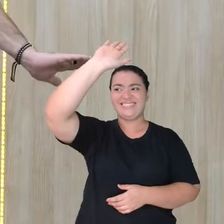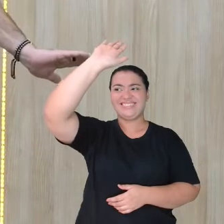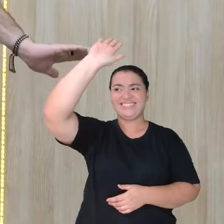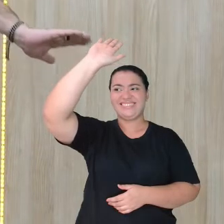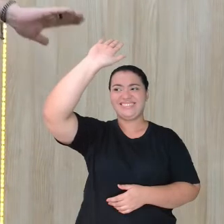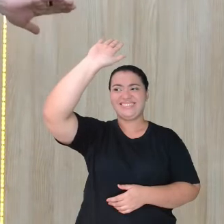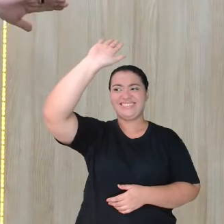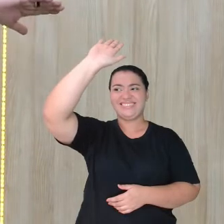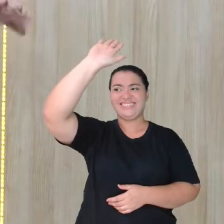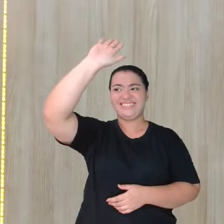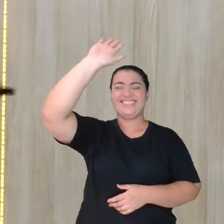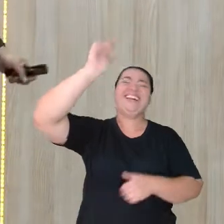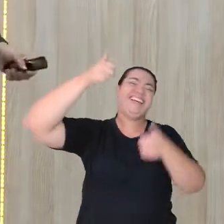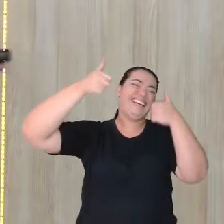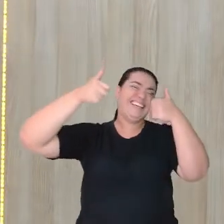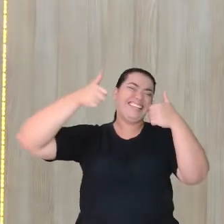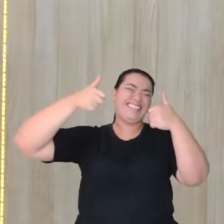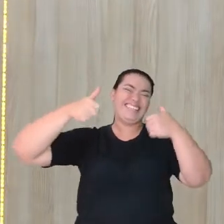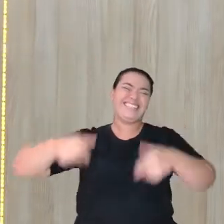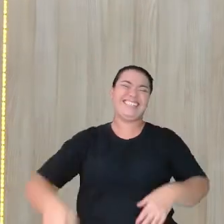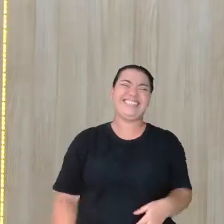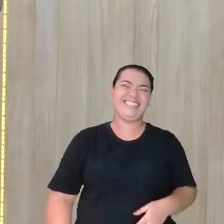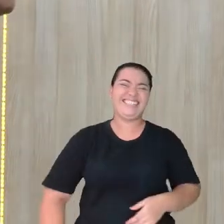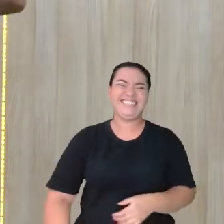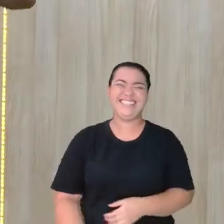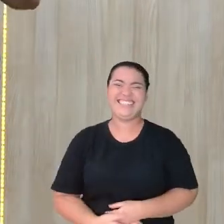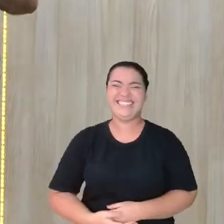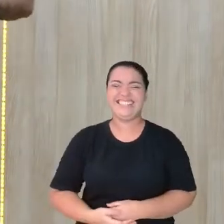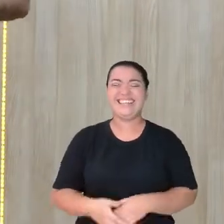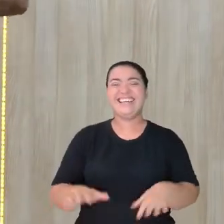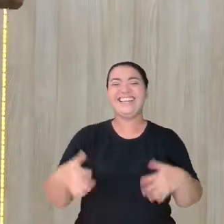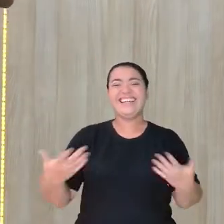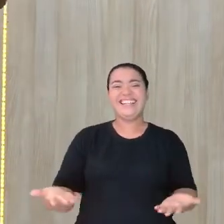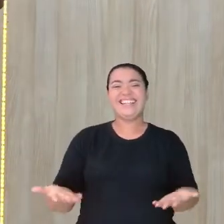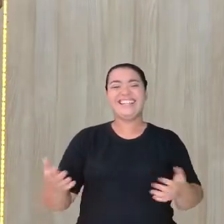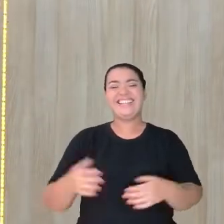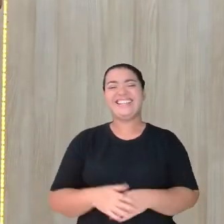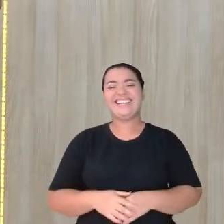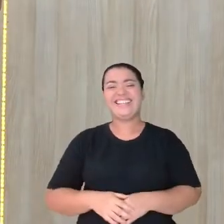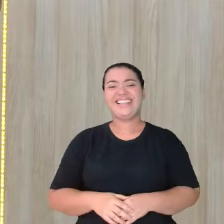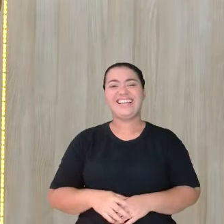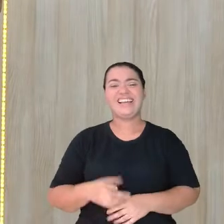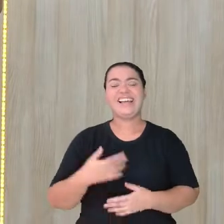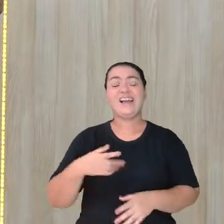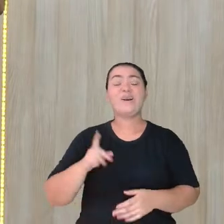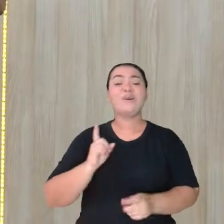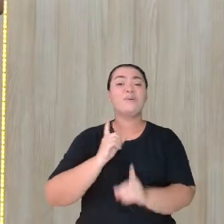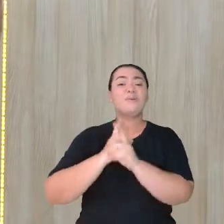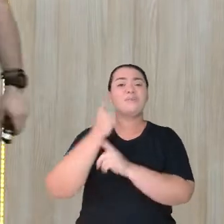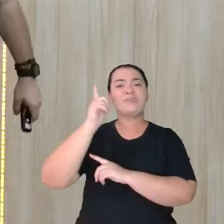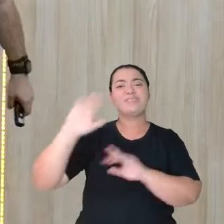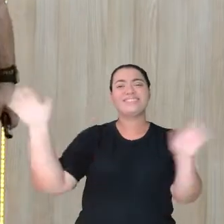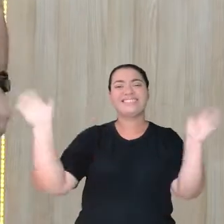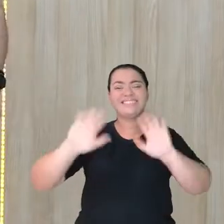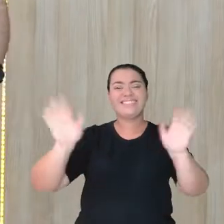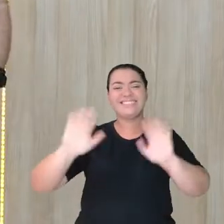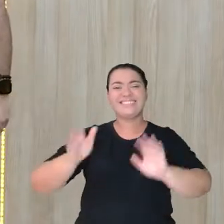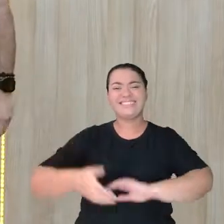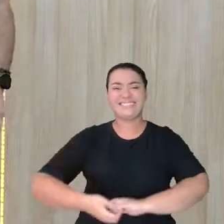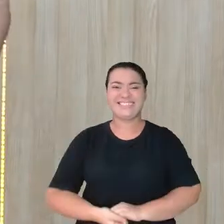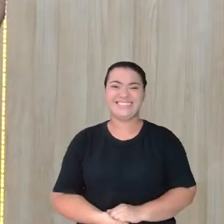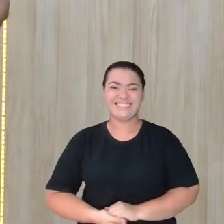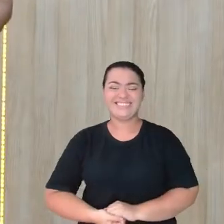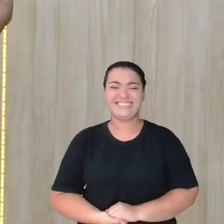Agora, aí, isso. Foi. Então, é isso, gente. Até a nossa próxima aula. Tchau, tchau.